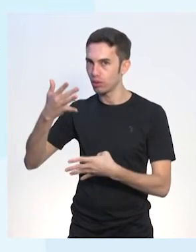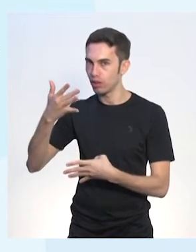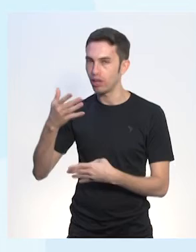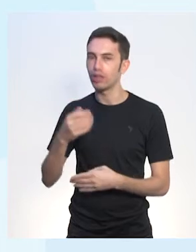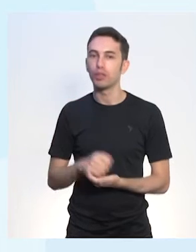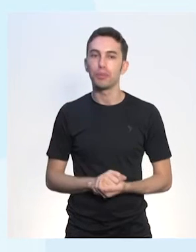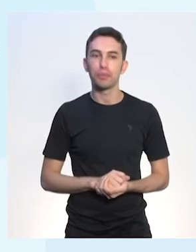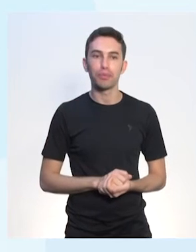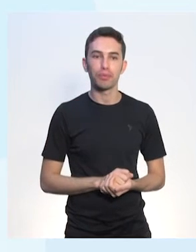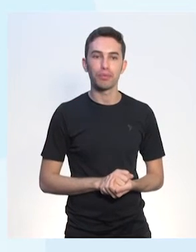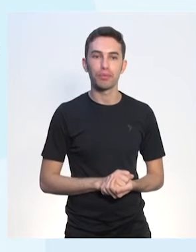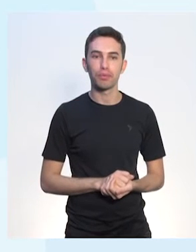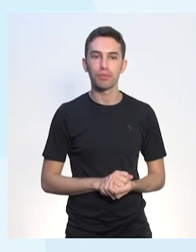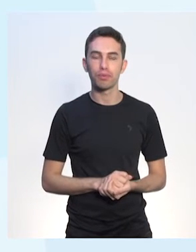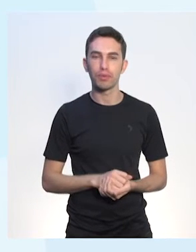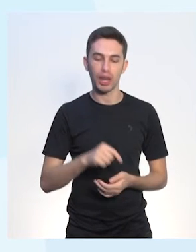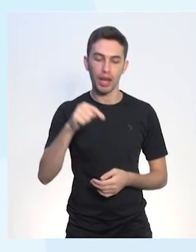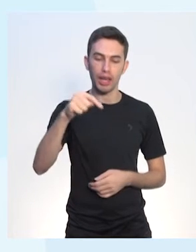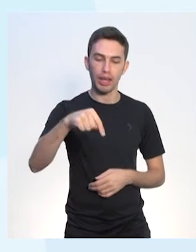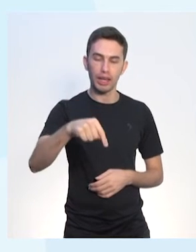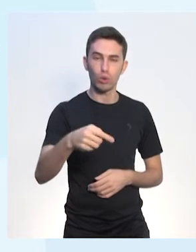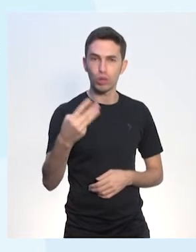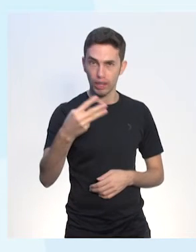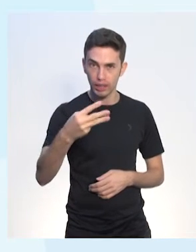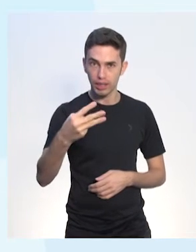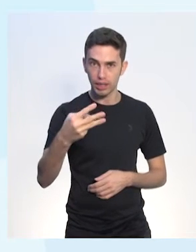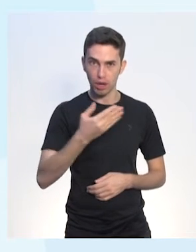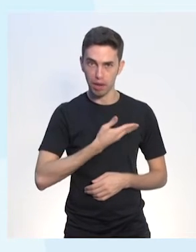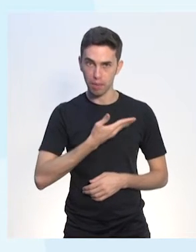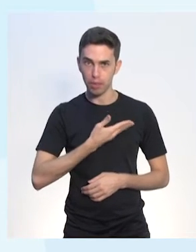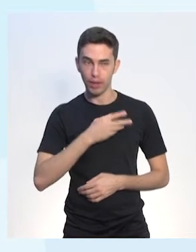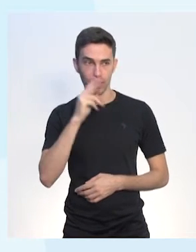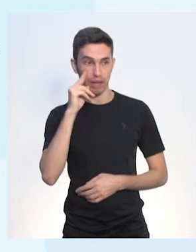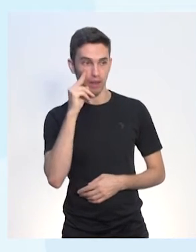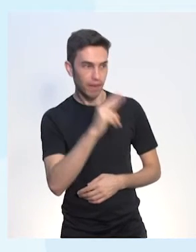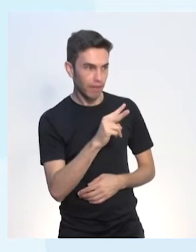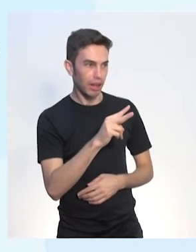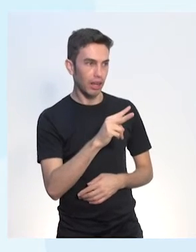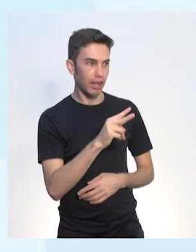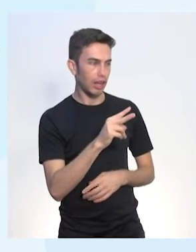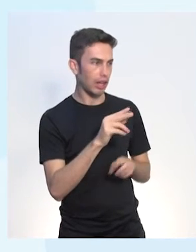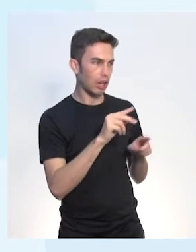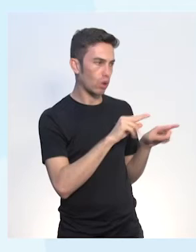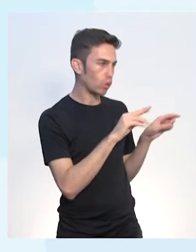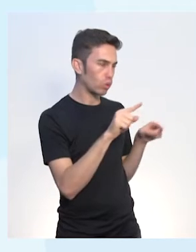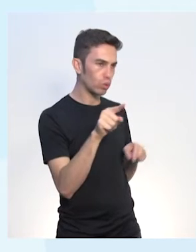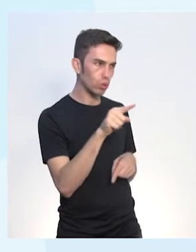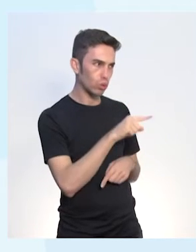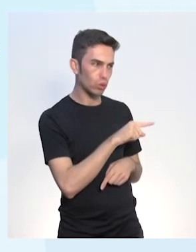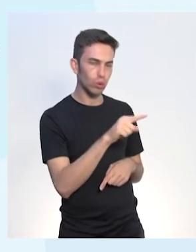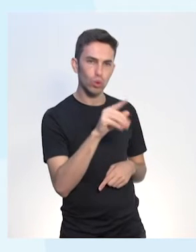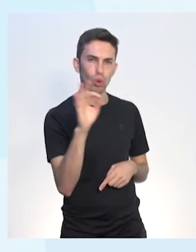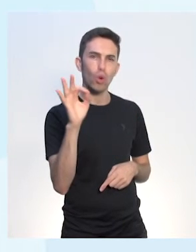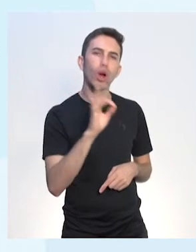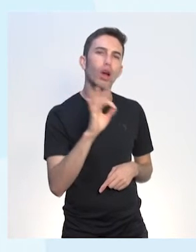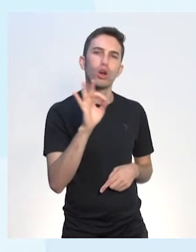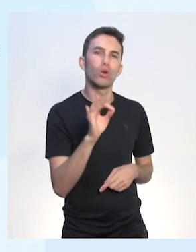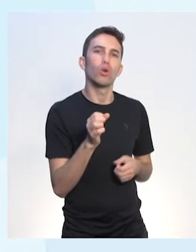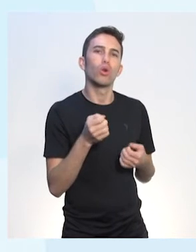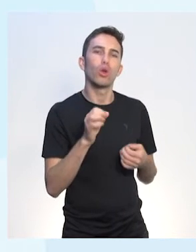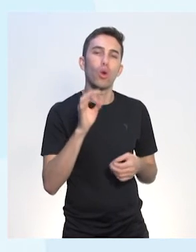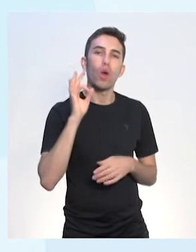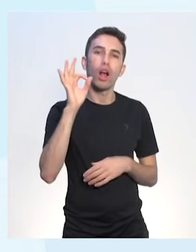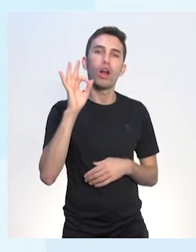qual ângulo o terceiro amigo vai avistar os outros 2? Para a gente, vocês